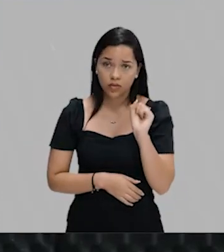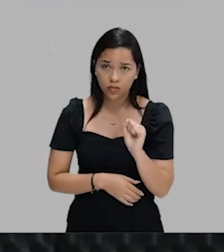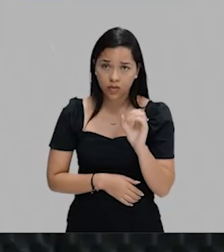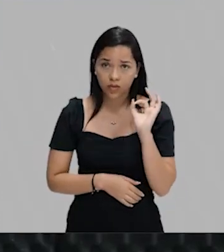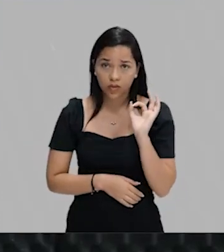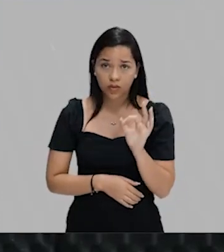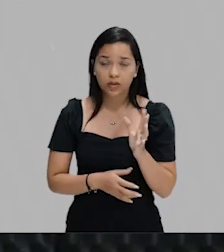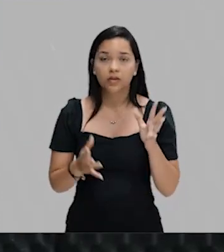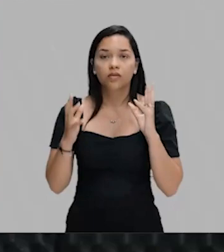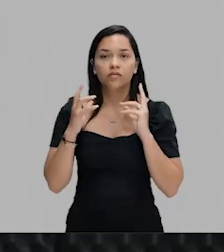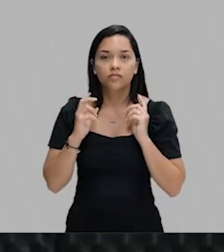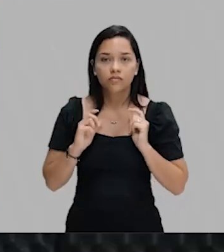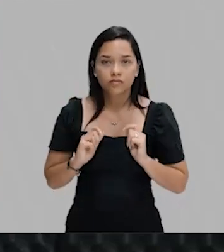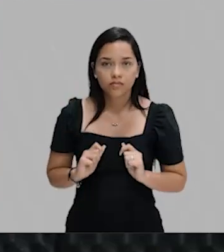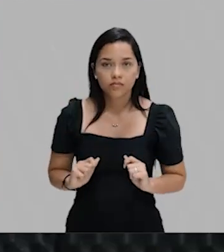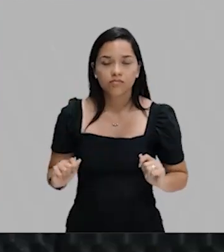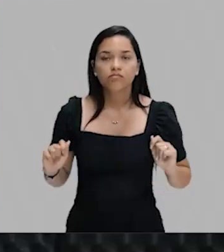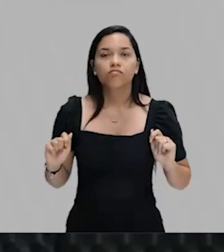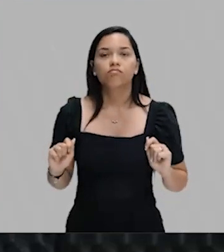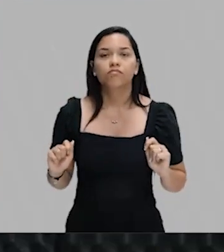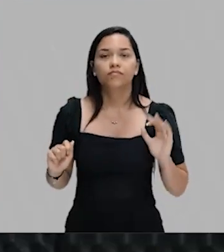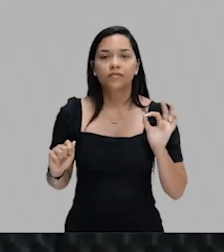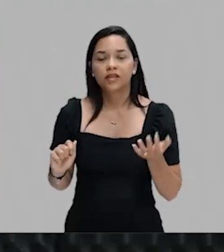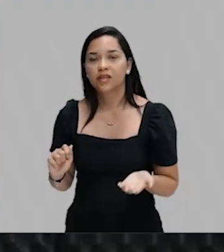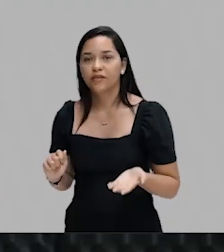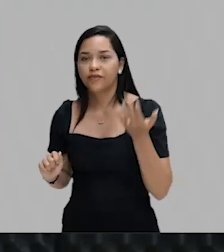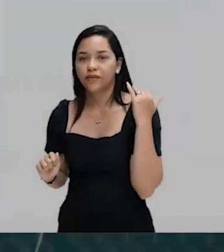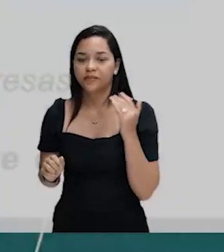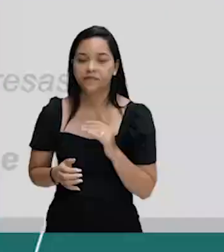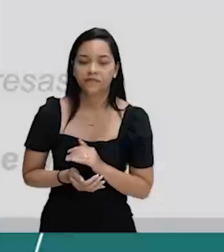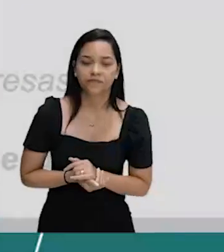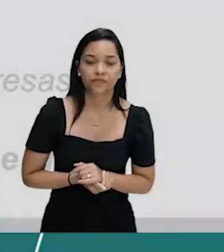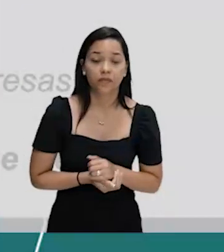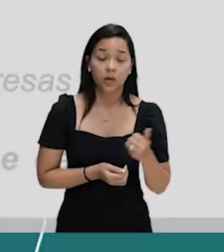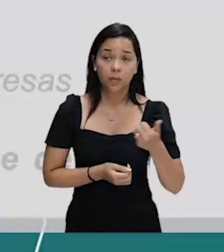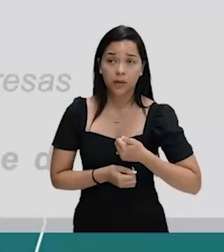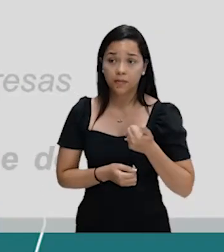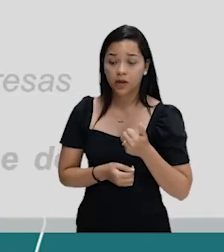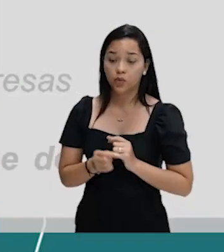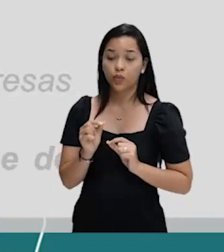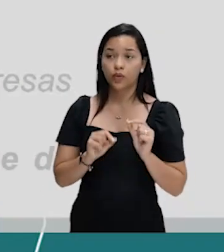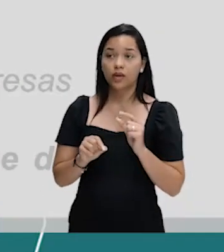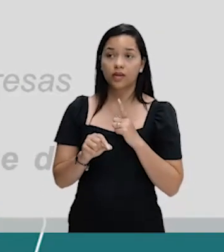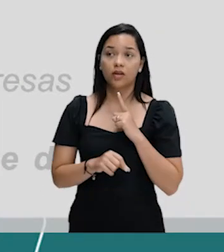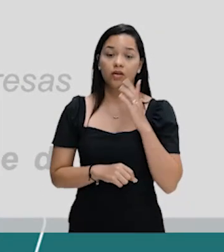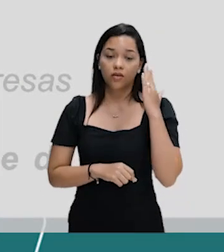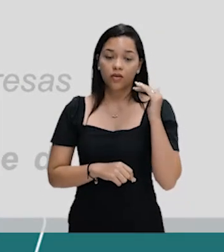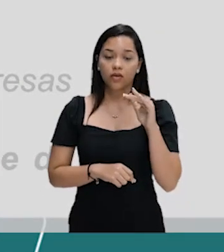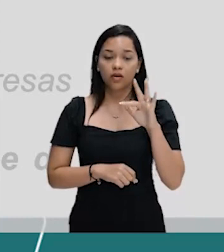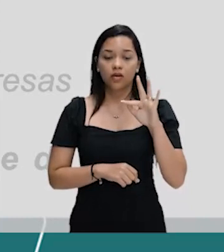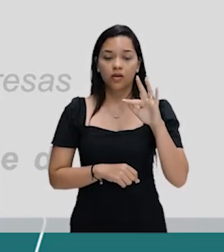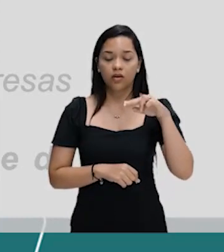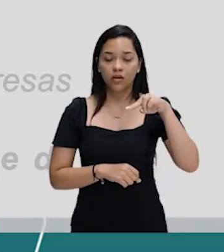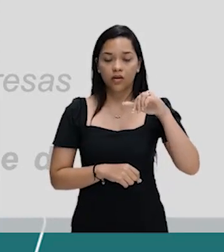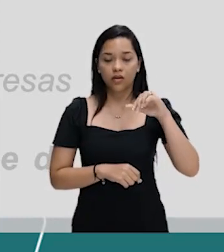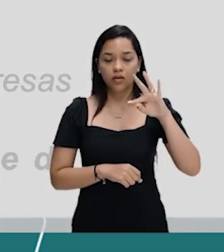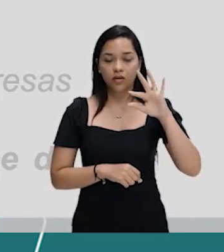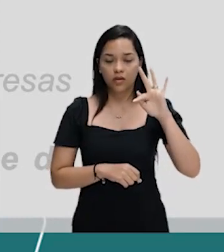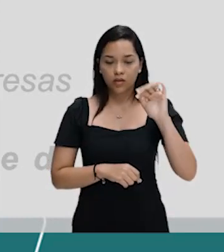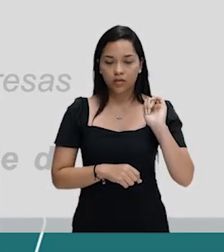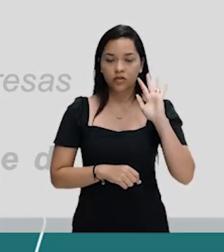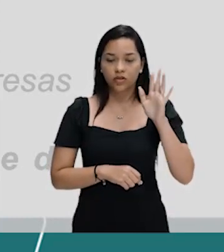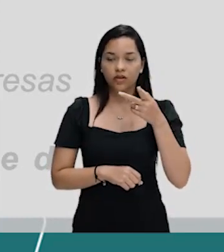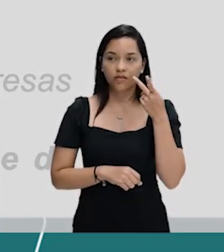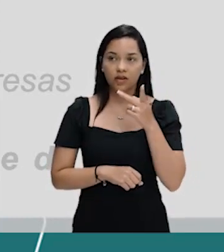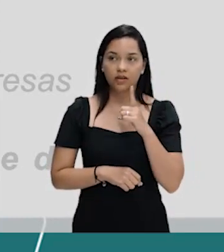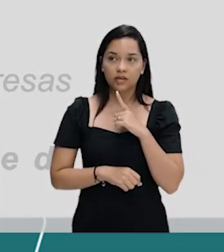Tá certo? Então, respira. Vamos lá. O primeiro deles, galera, é o famoso NAFTA, que eu já te digo que